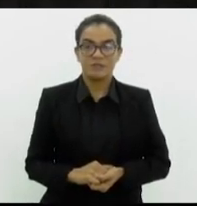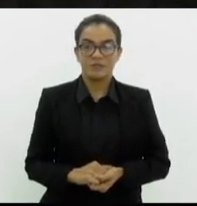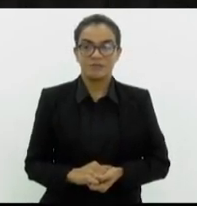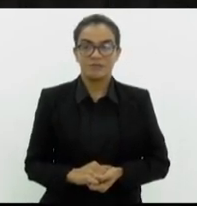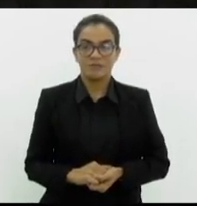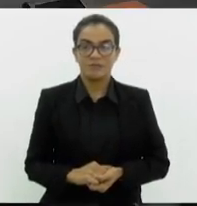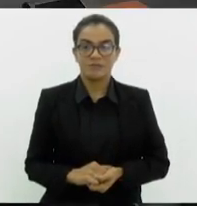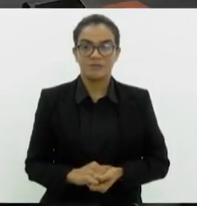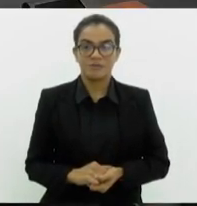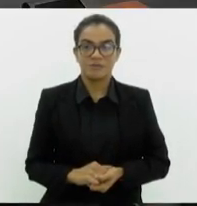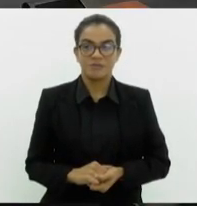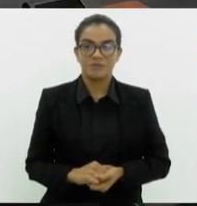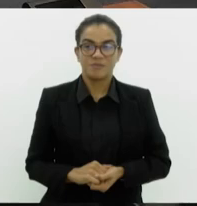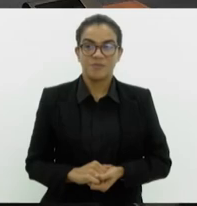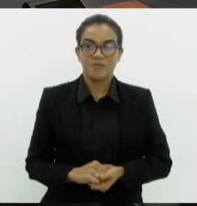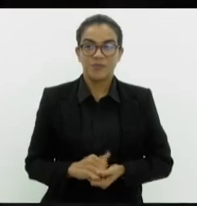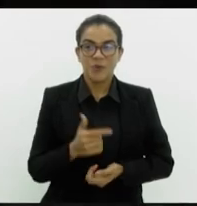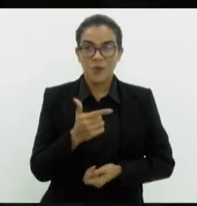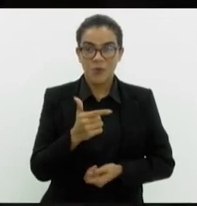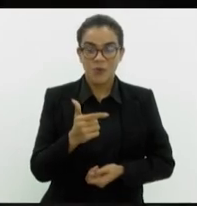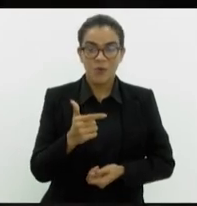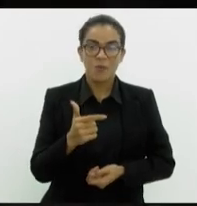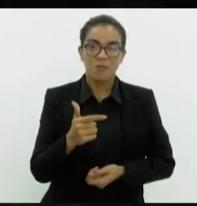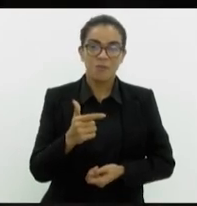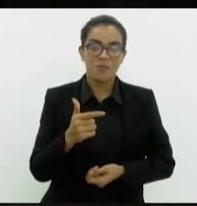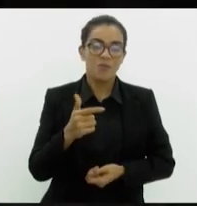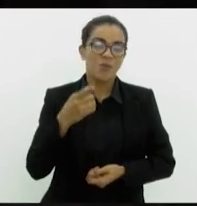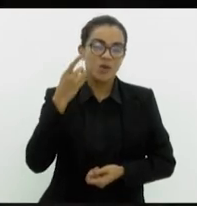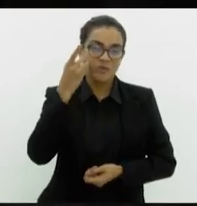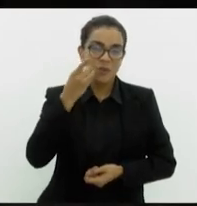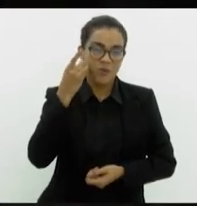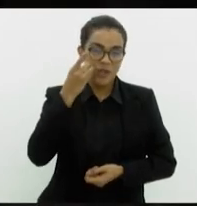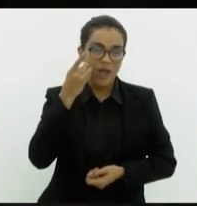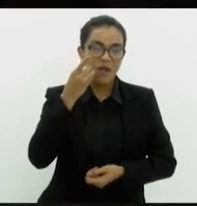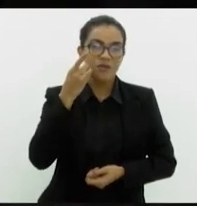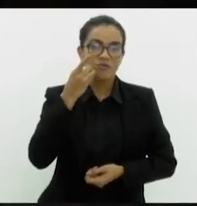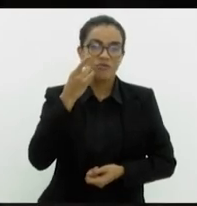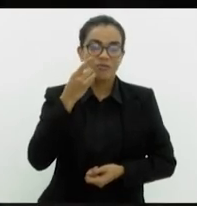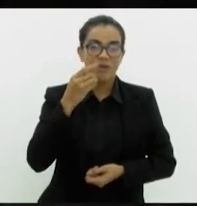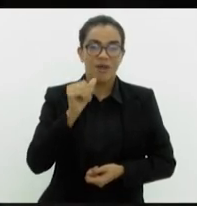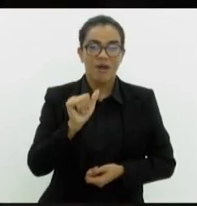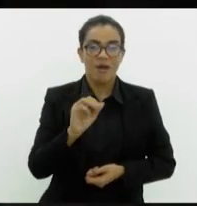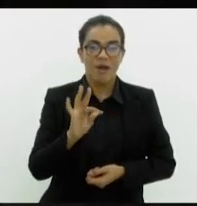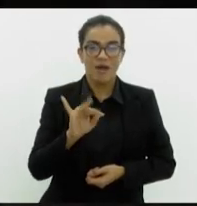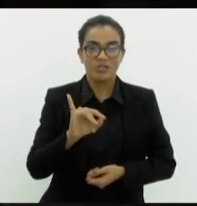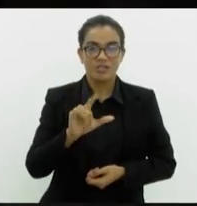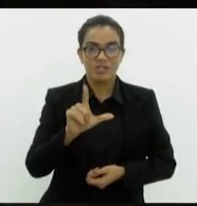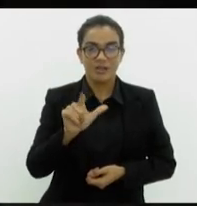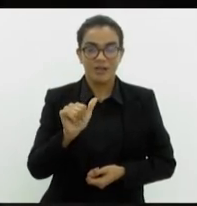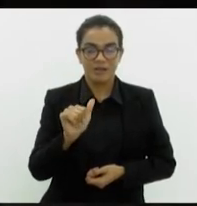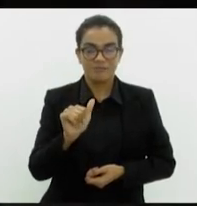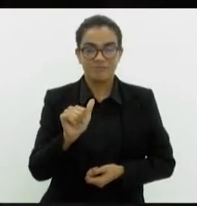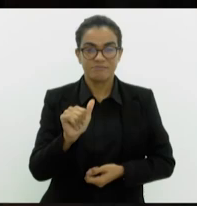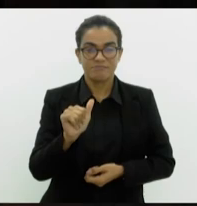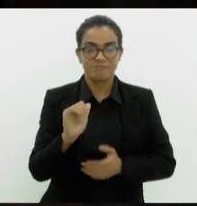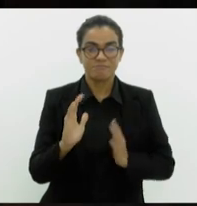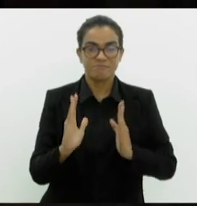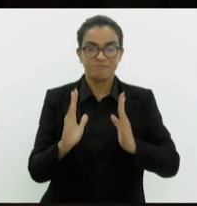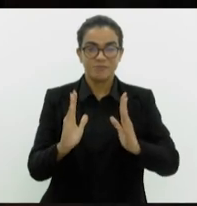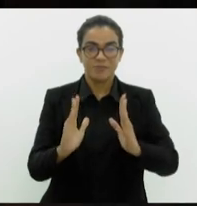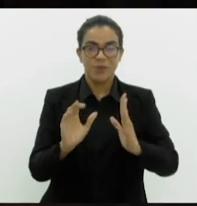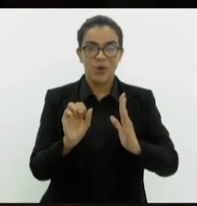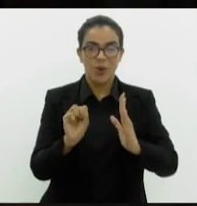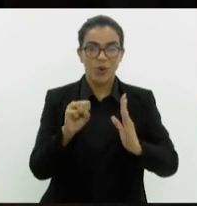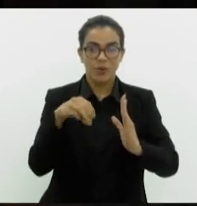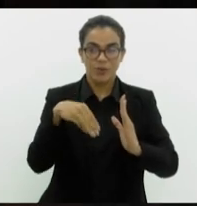Alô. O próximo orador inscrito é o nobre deputado Átila Nunes, que dispõe de